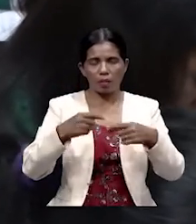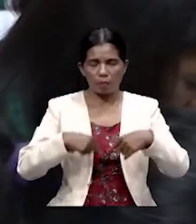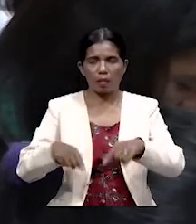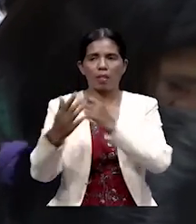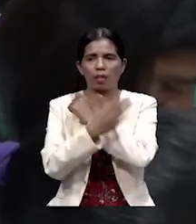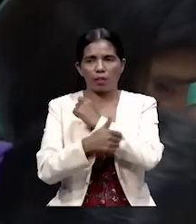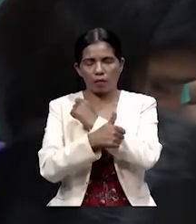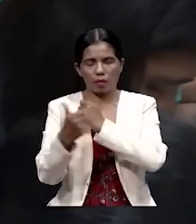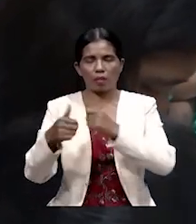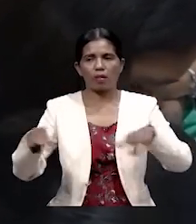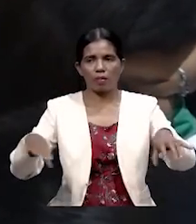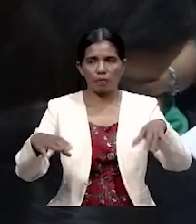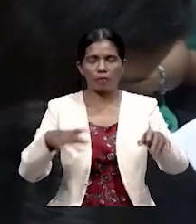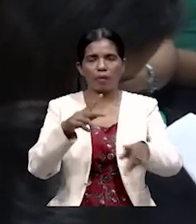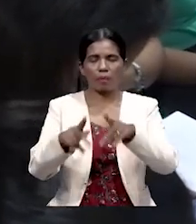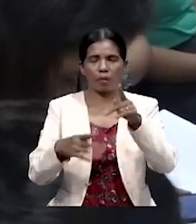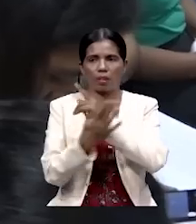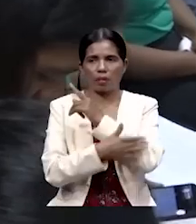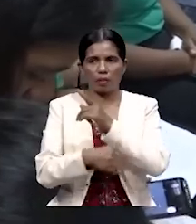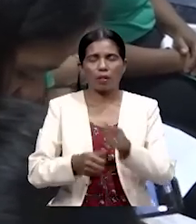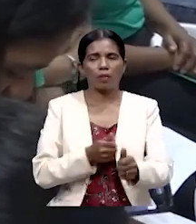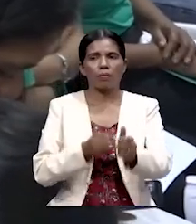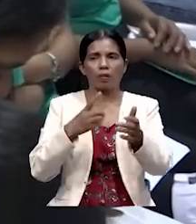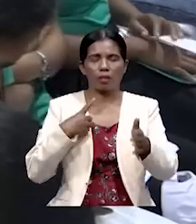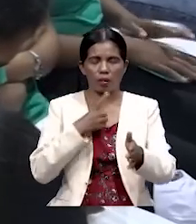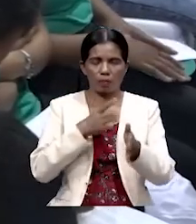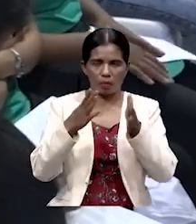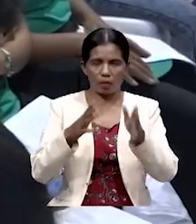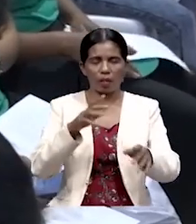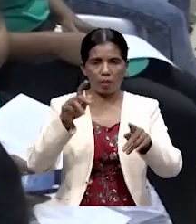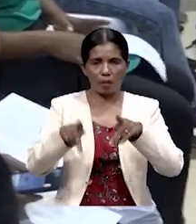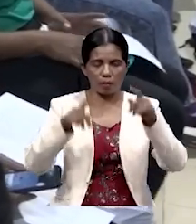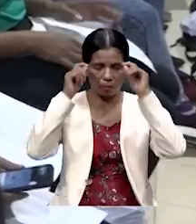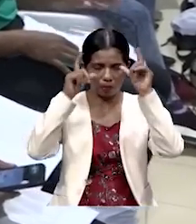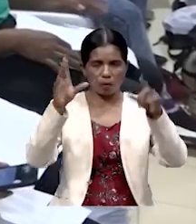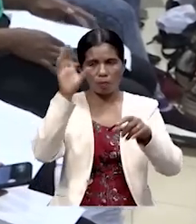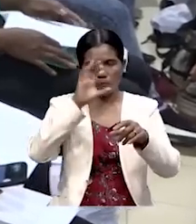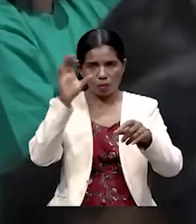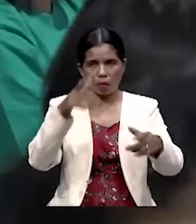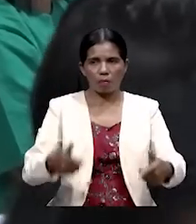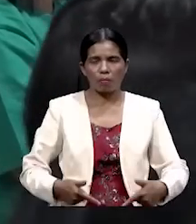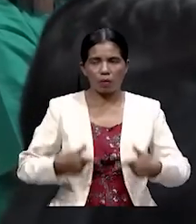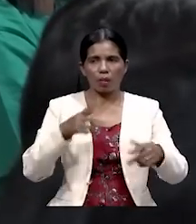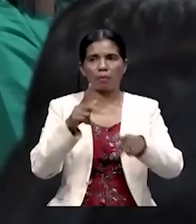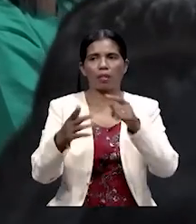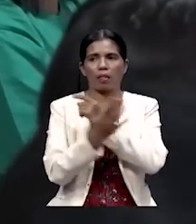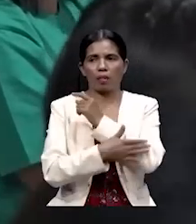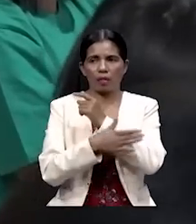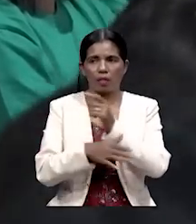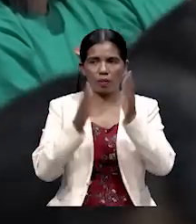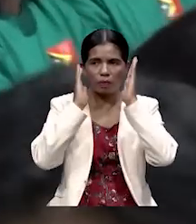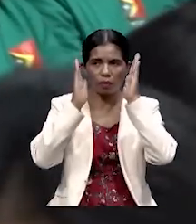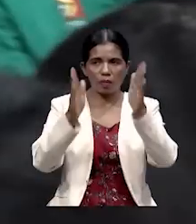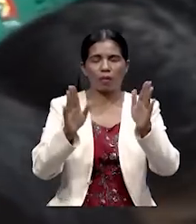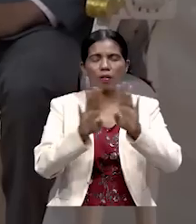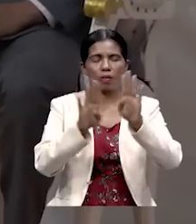ho de serviço iha emanerai. Tuir deputado sira, Timoroan Barak mak babuka moris iha emanerai, hane sang atensang ida ho